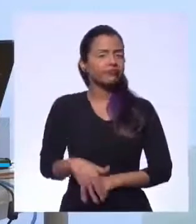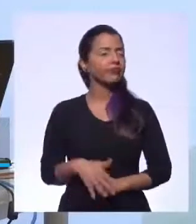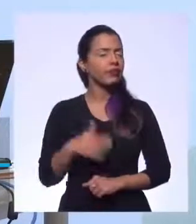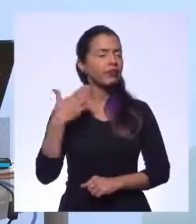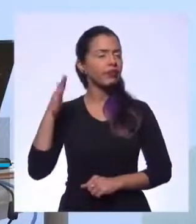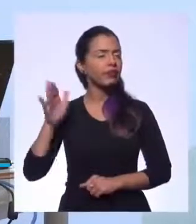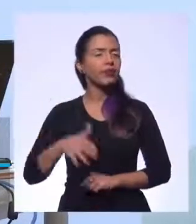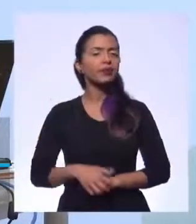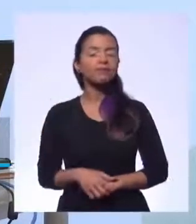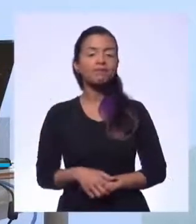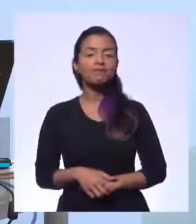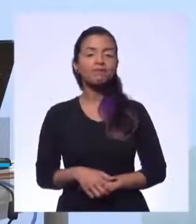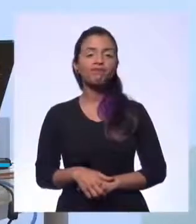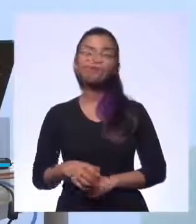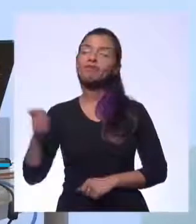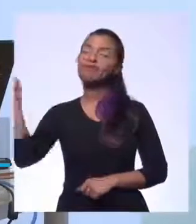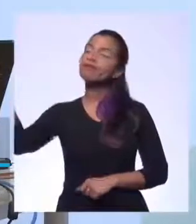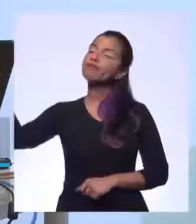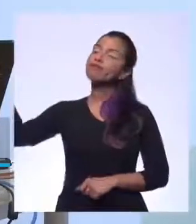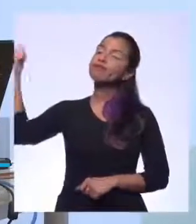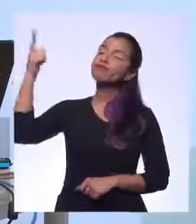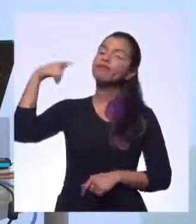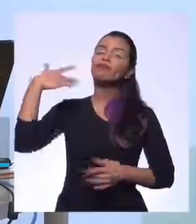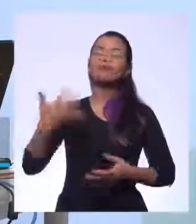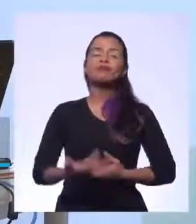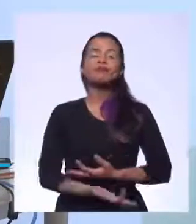lá. Vem sol,